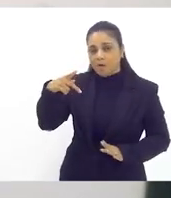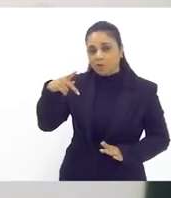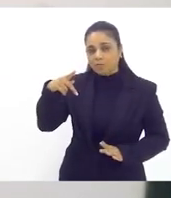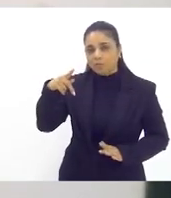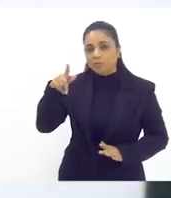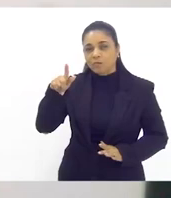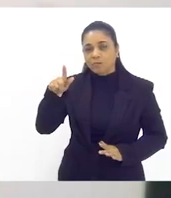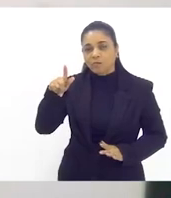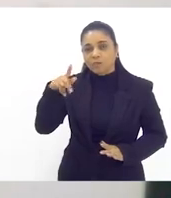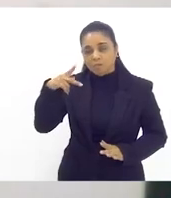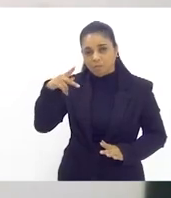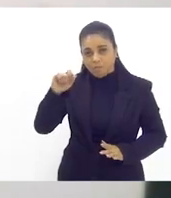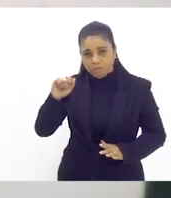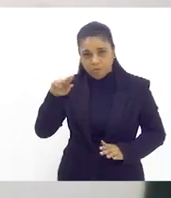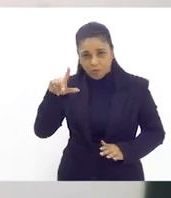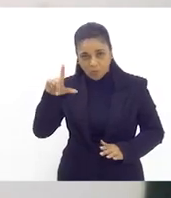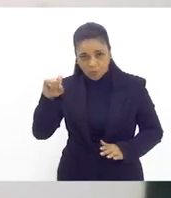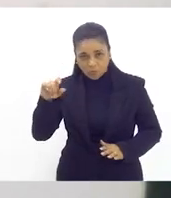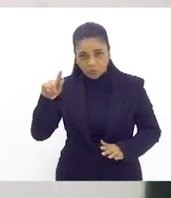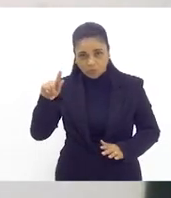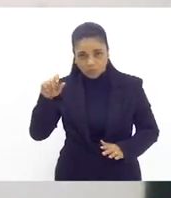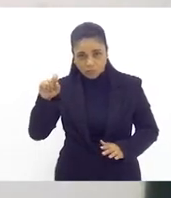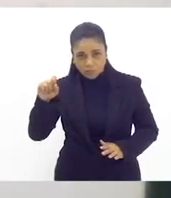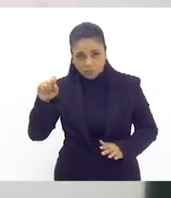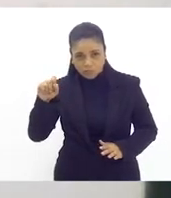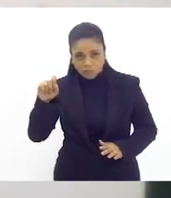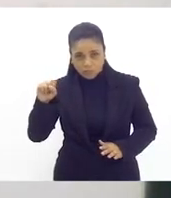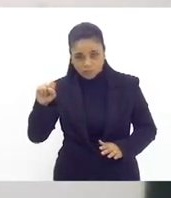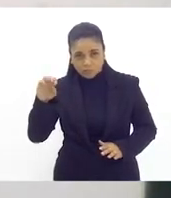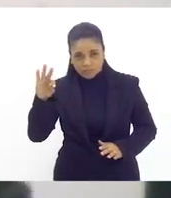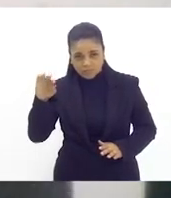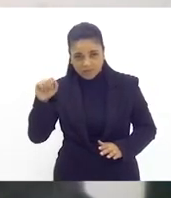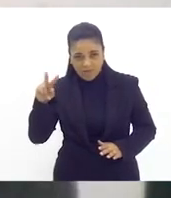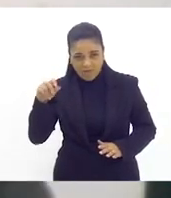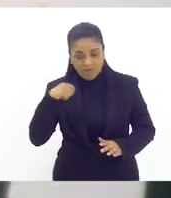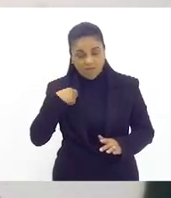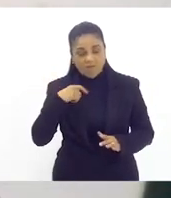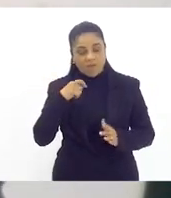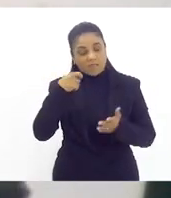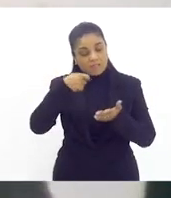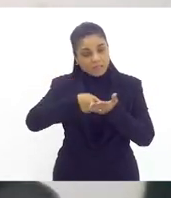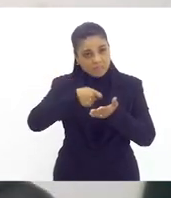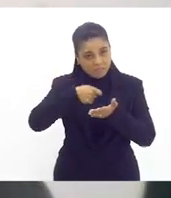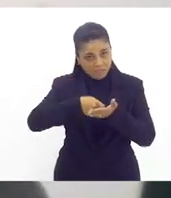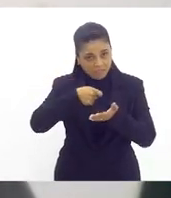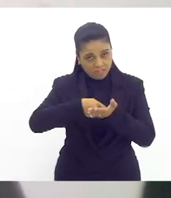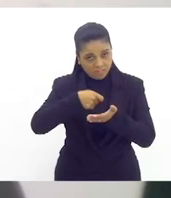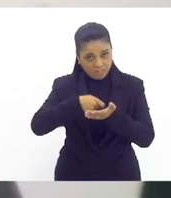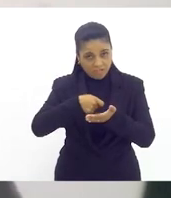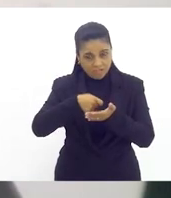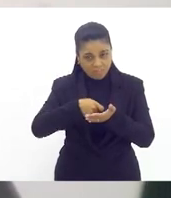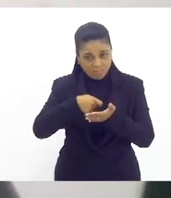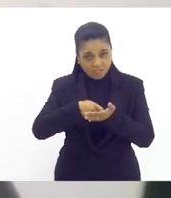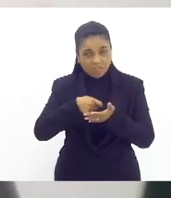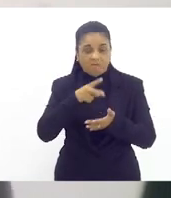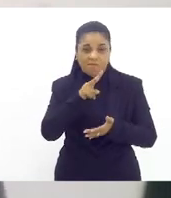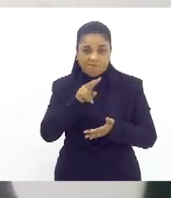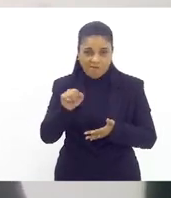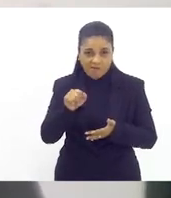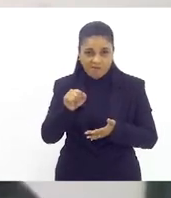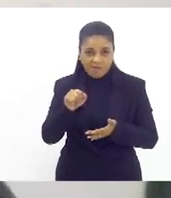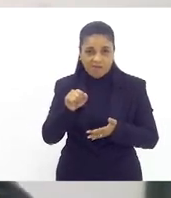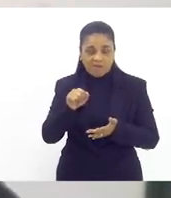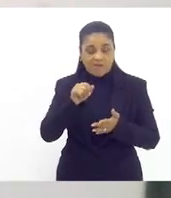colocar como dever como obrigação aliás eu sempre falei isso você ouviu várias vezes já né Quando